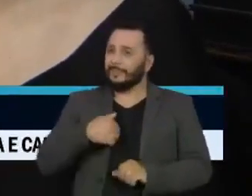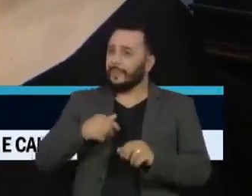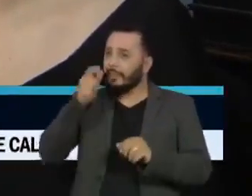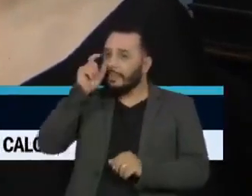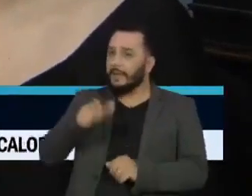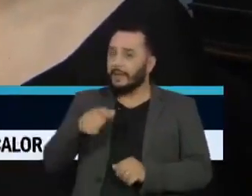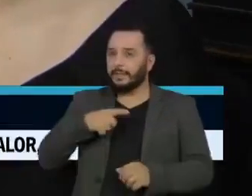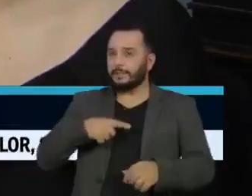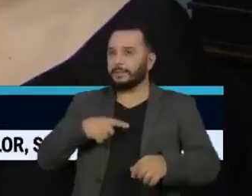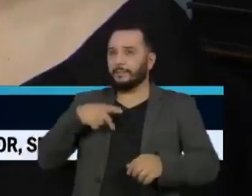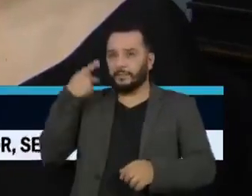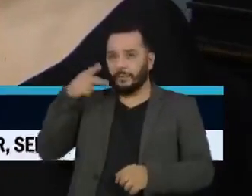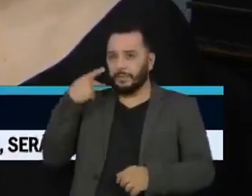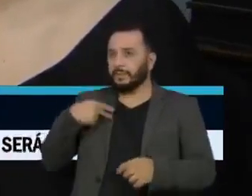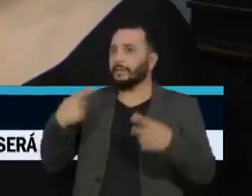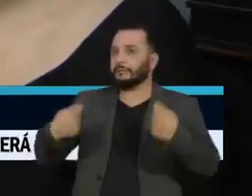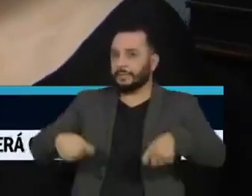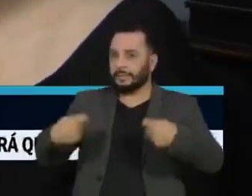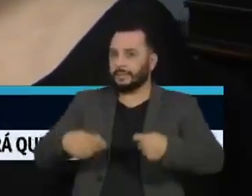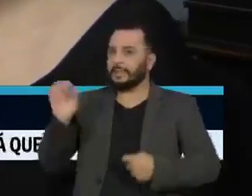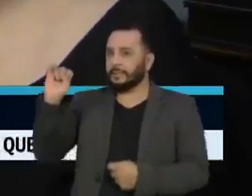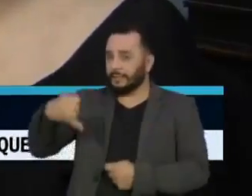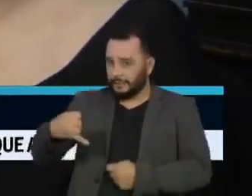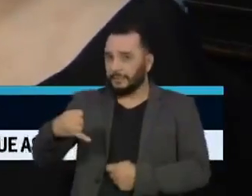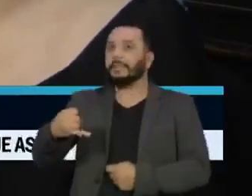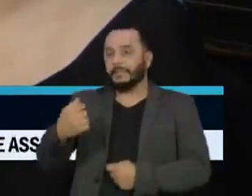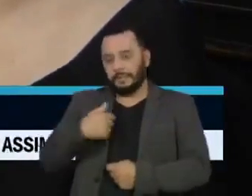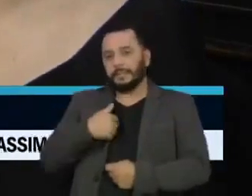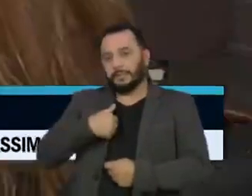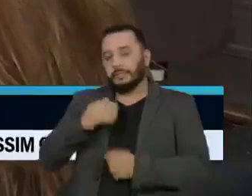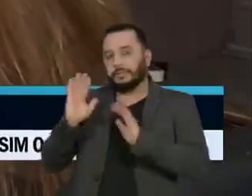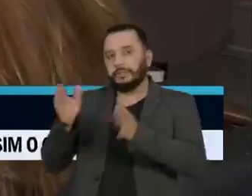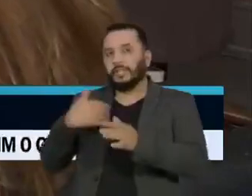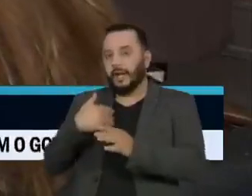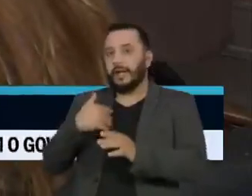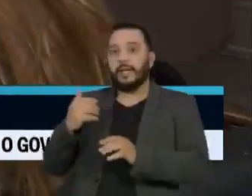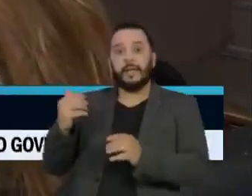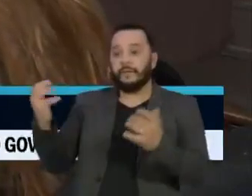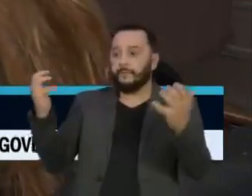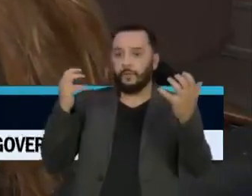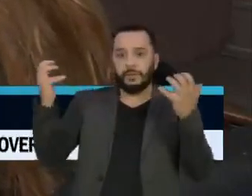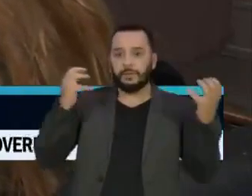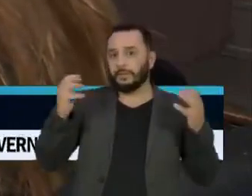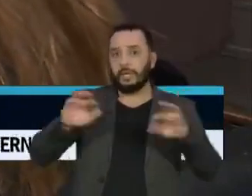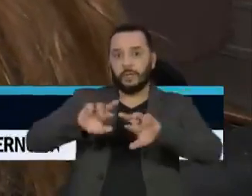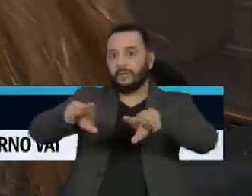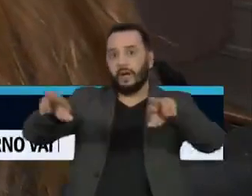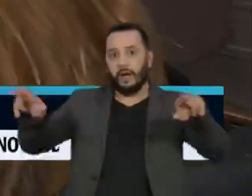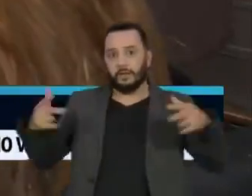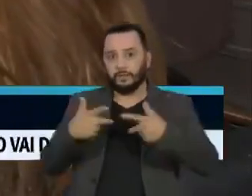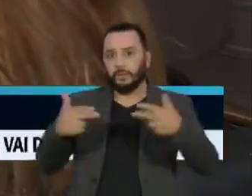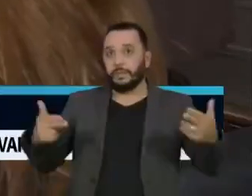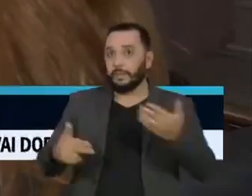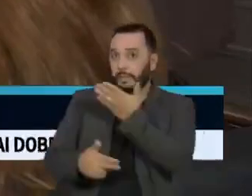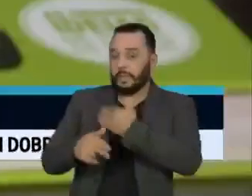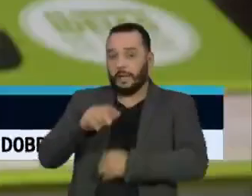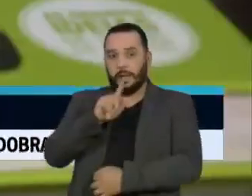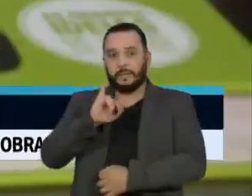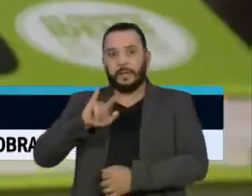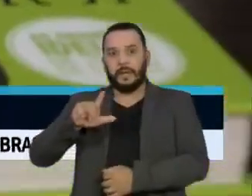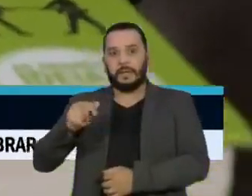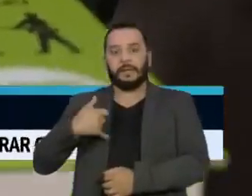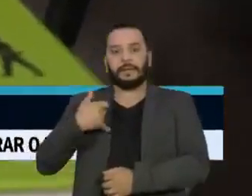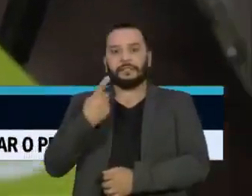política é necessário porque ele interfere em todas essas outras coisas que você gosta. Gabriela começou a se interessar pela política aos 15 anos de